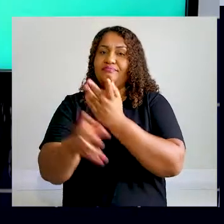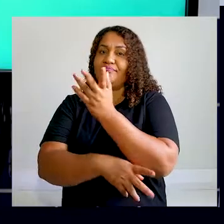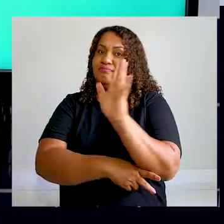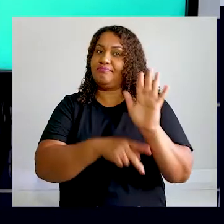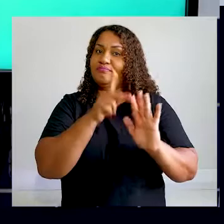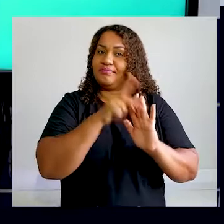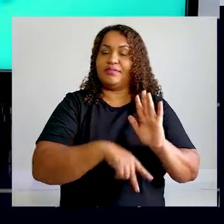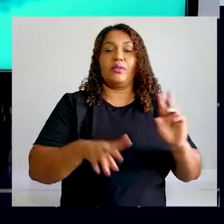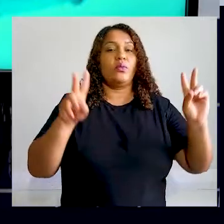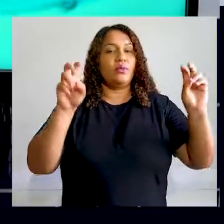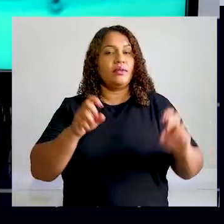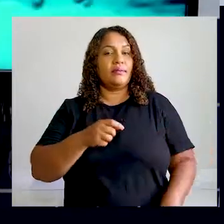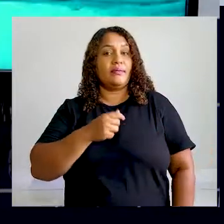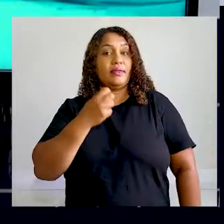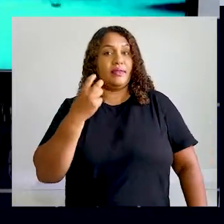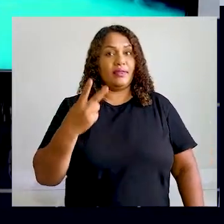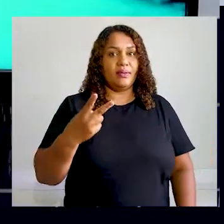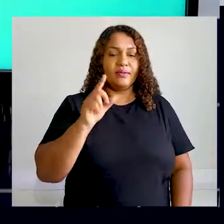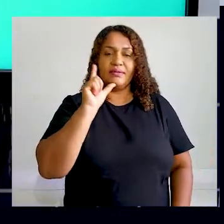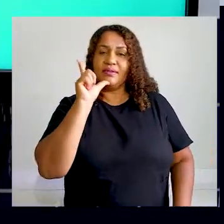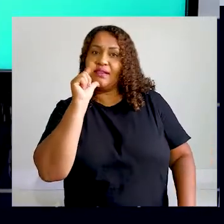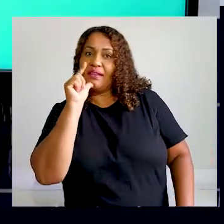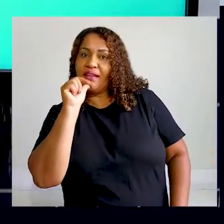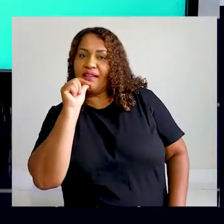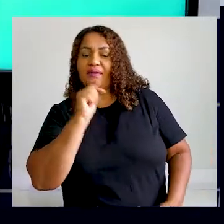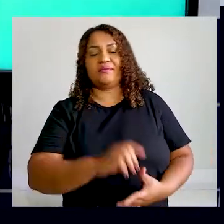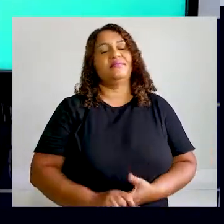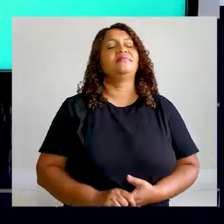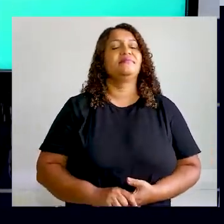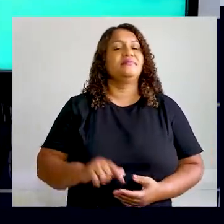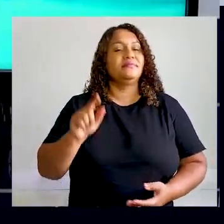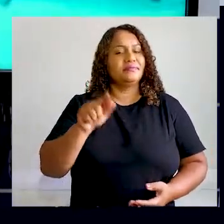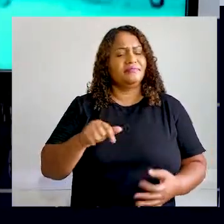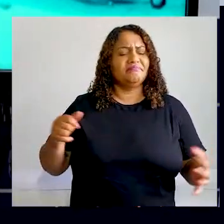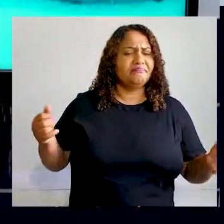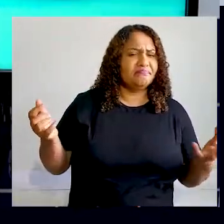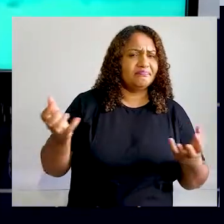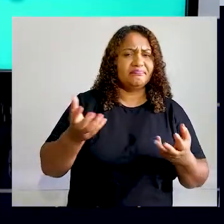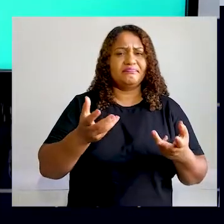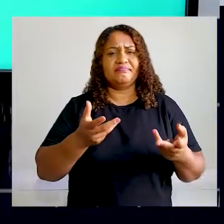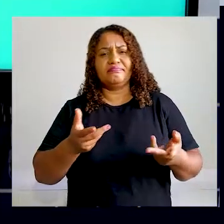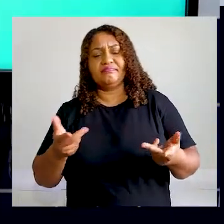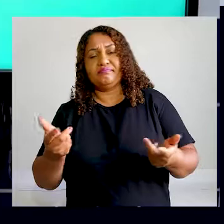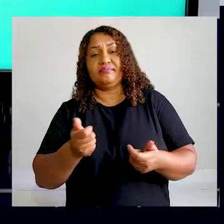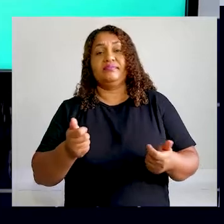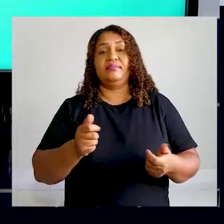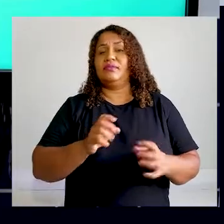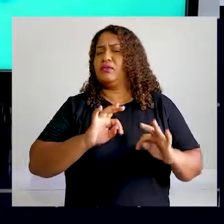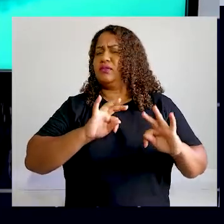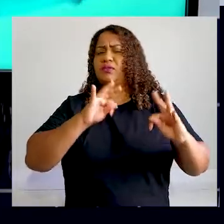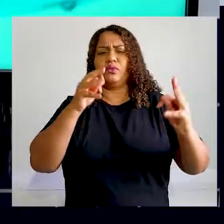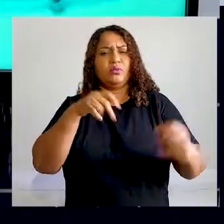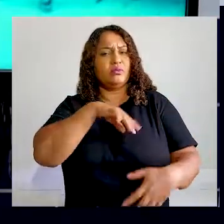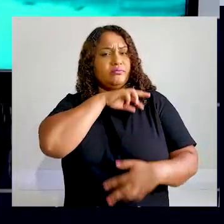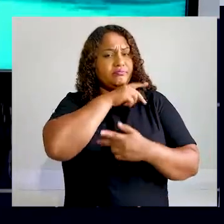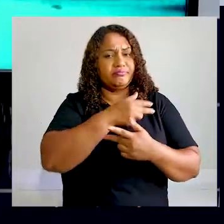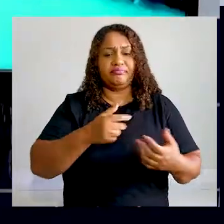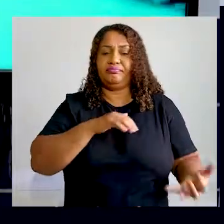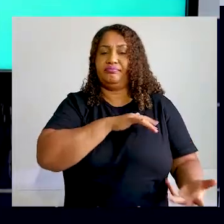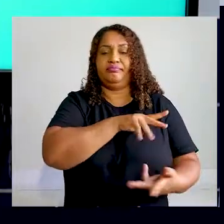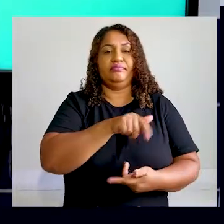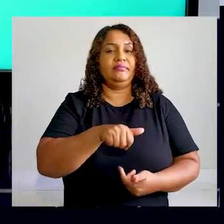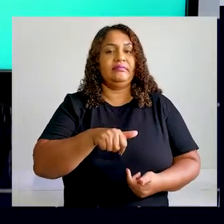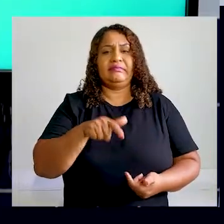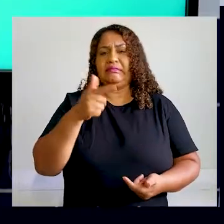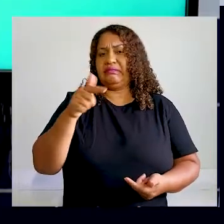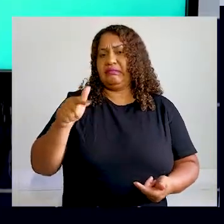Meio Ambiente é o eixo 2, água. Ela é um recurso muito precioso para todos os seres vivos do